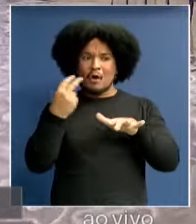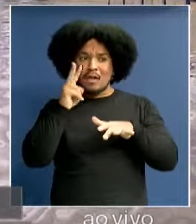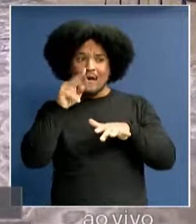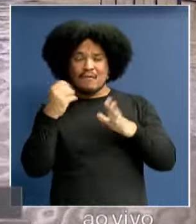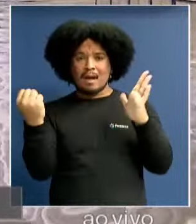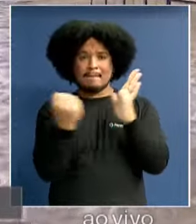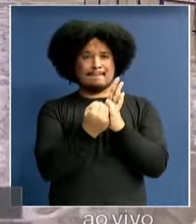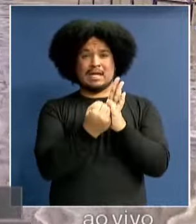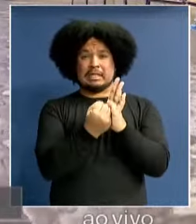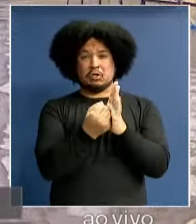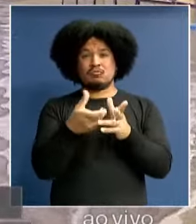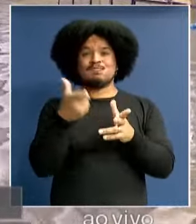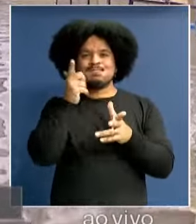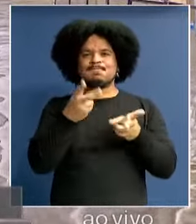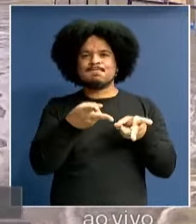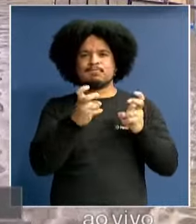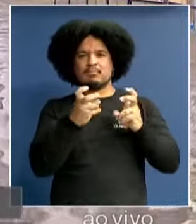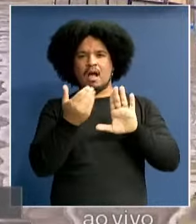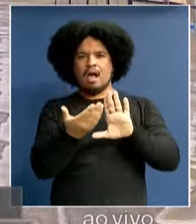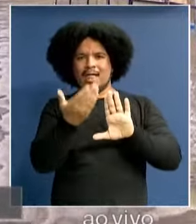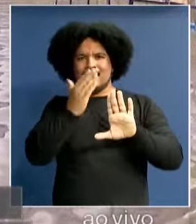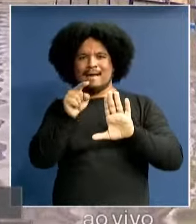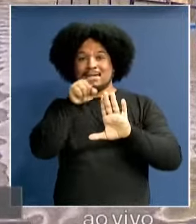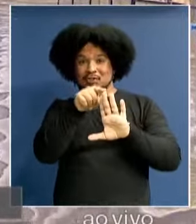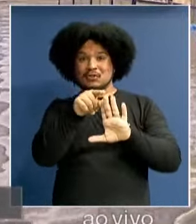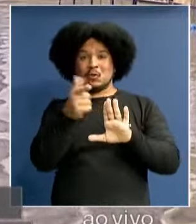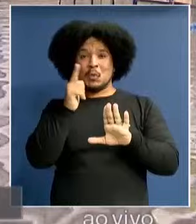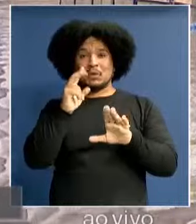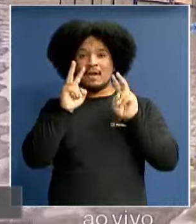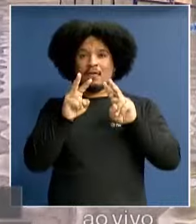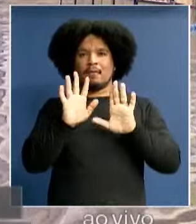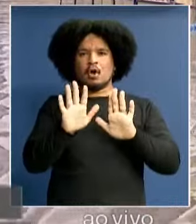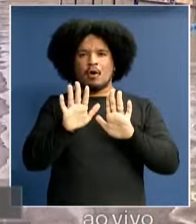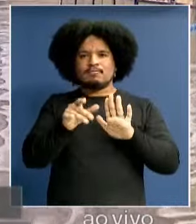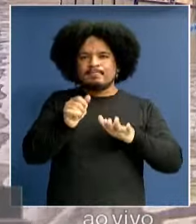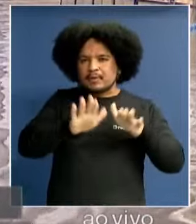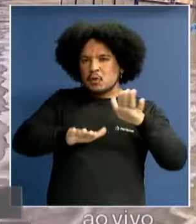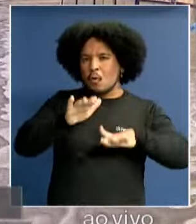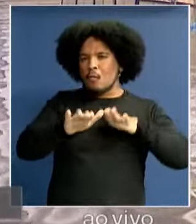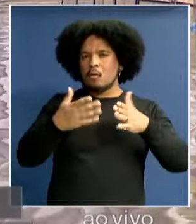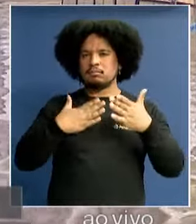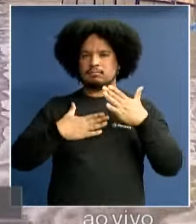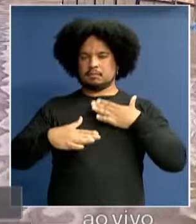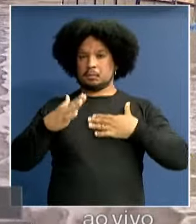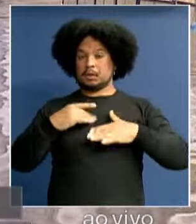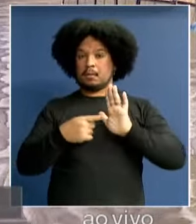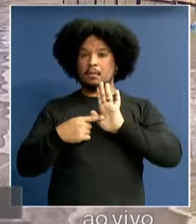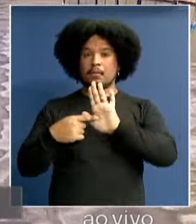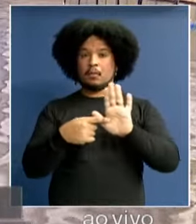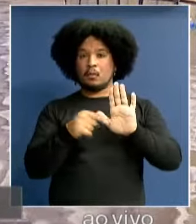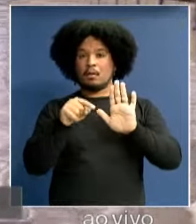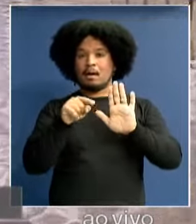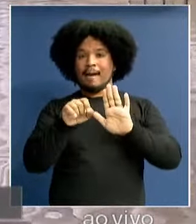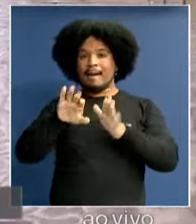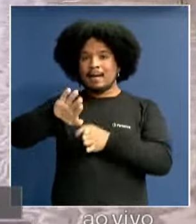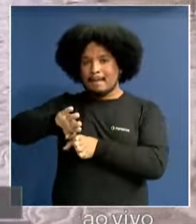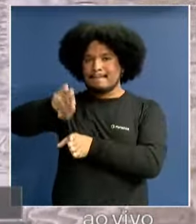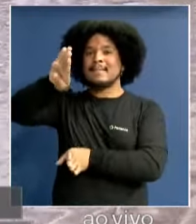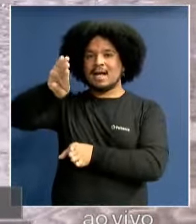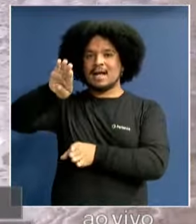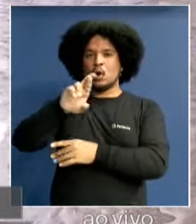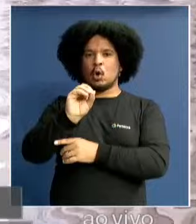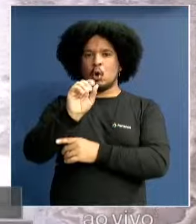atrás de você, dá para ver exatamente o nível. Exatamente, deixa eu ir com calminha também, para mostrar aqui a parede, ó. Rogério